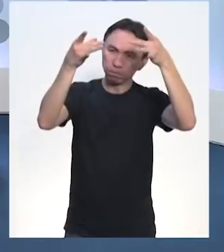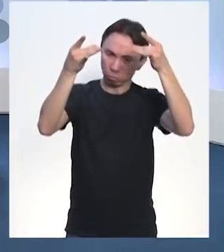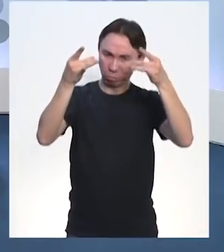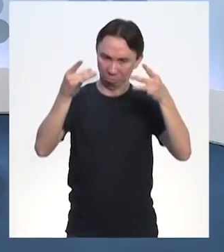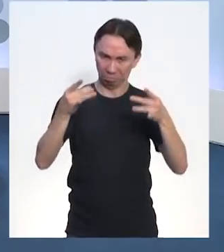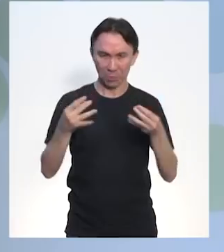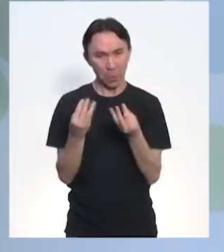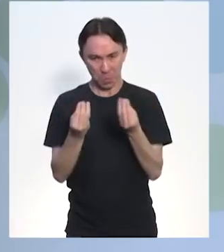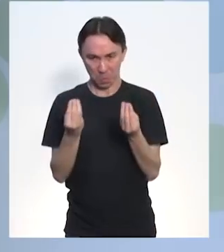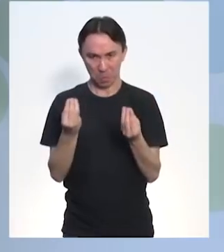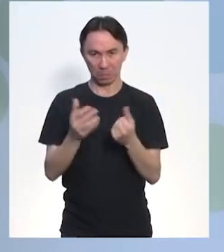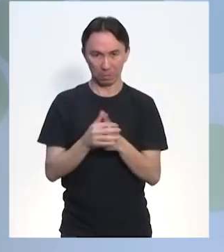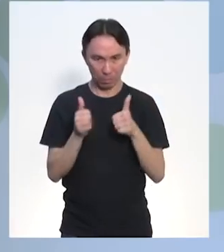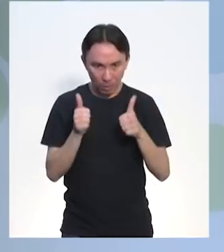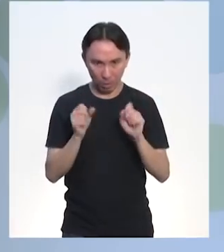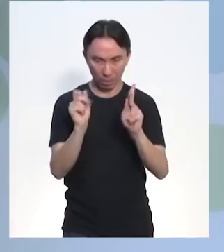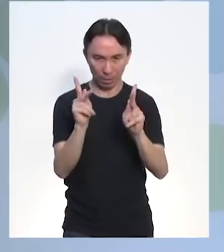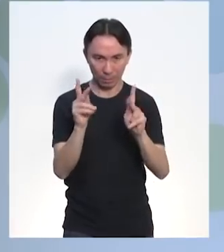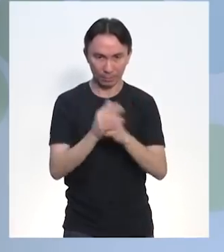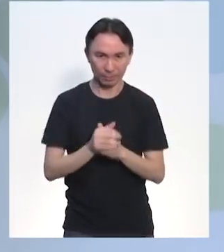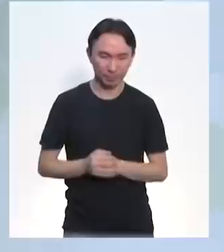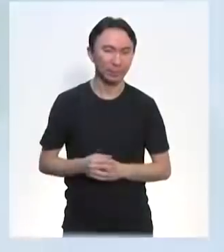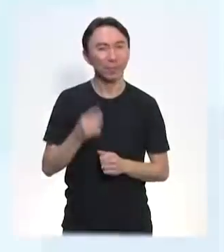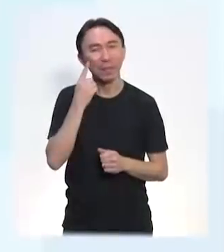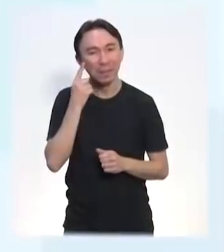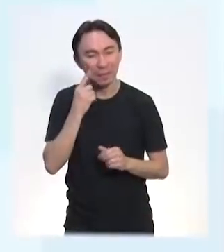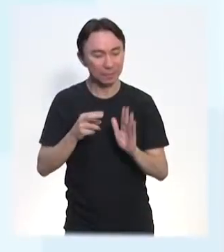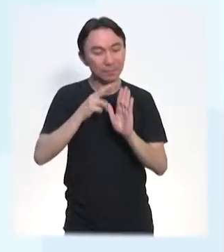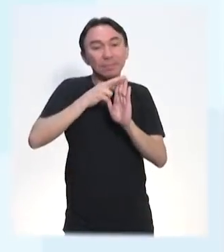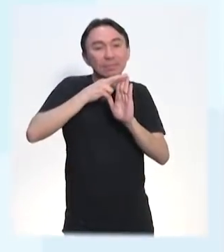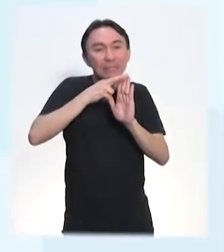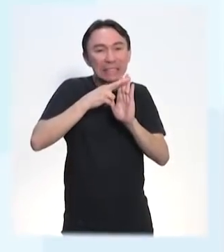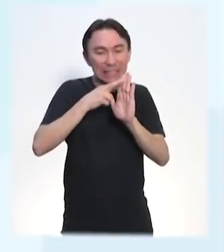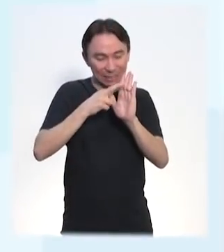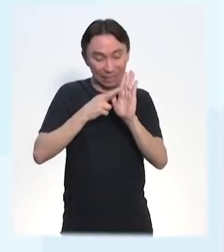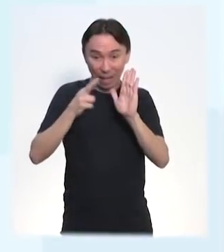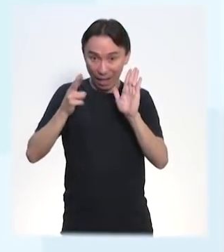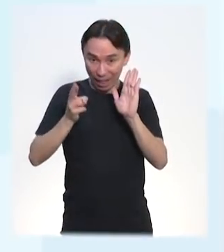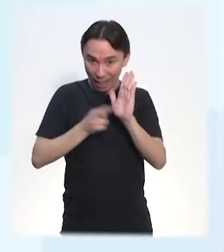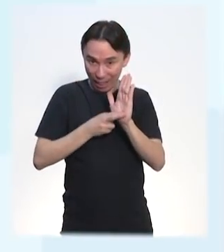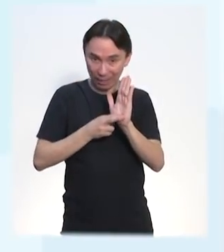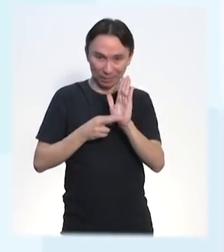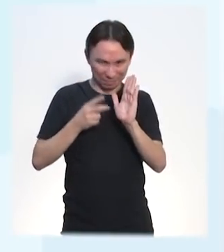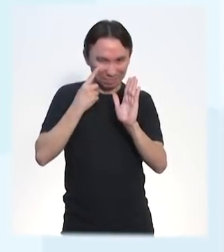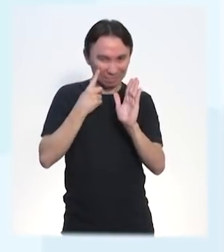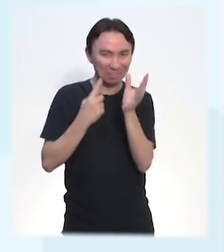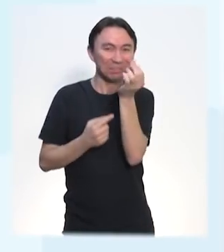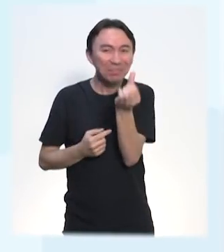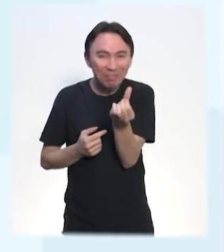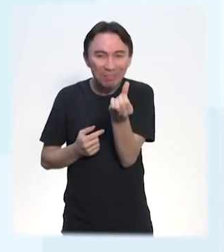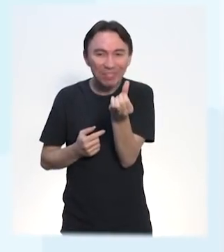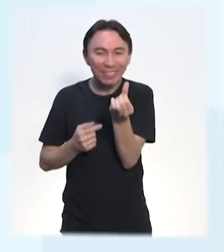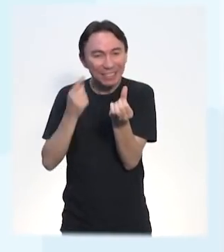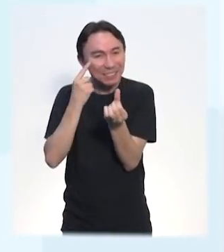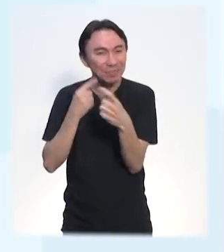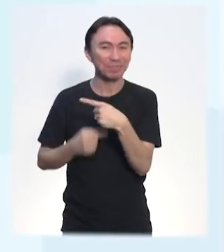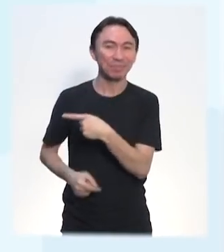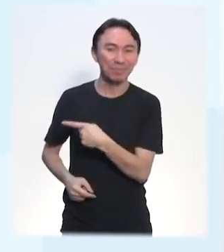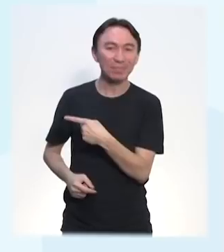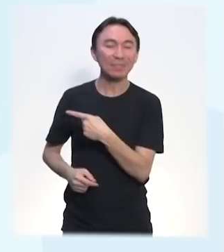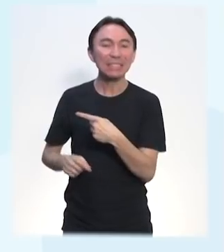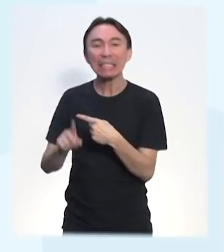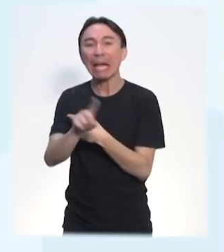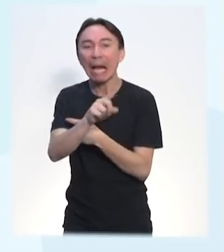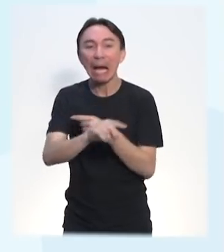Tranquilo. E aí, continuando na sexta, digamos assim, na sexta parte do regulamento, então essa planilha deverá